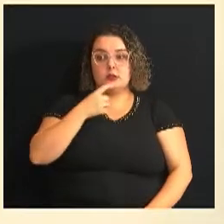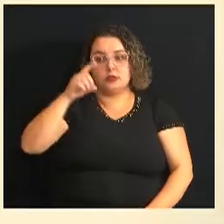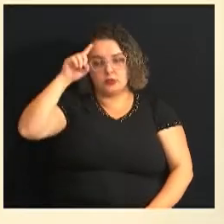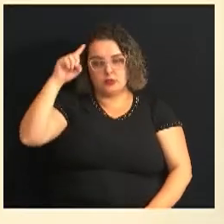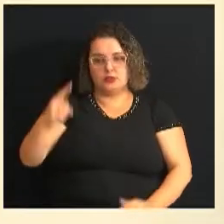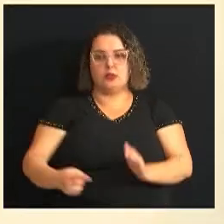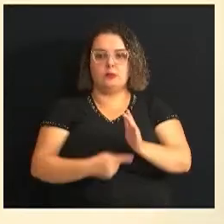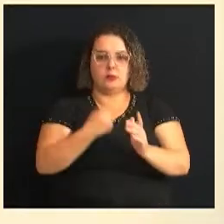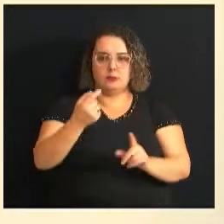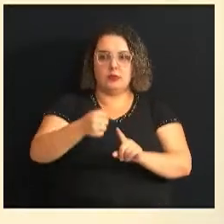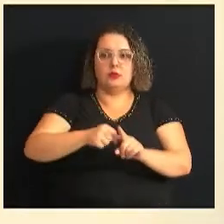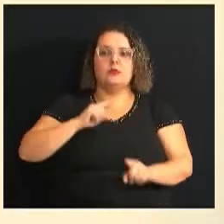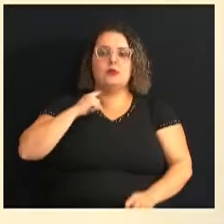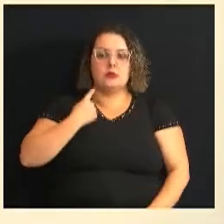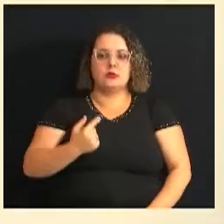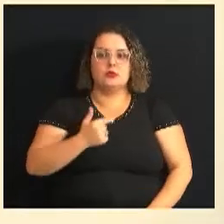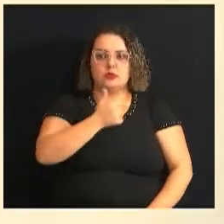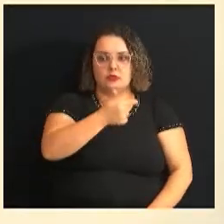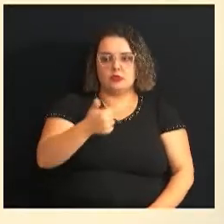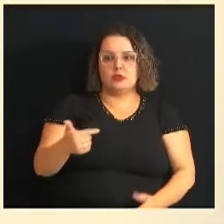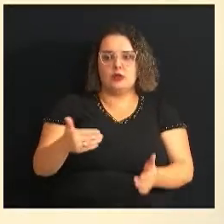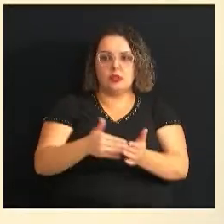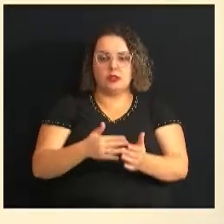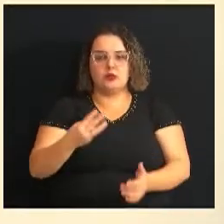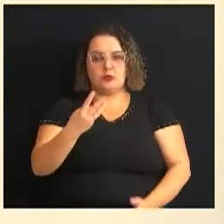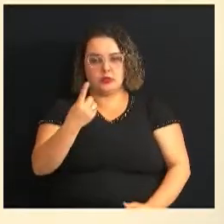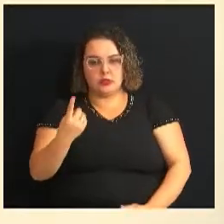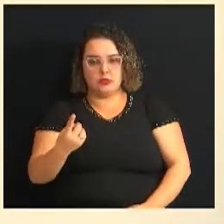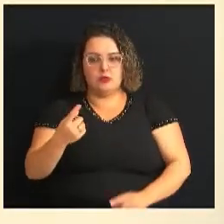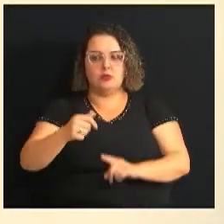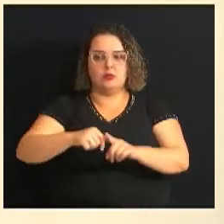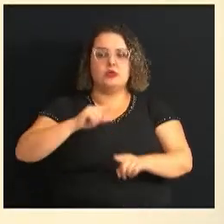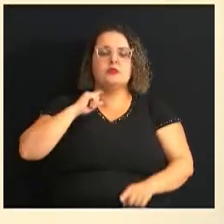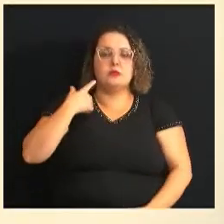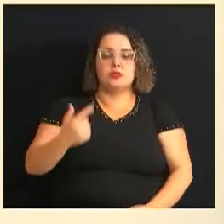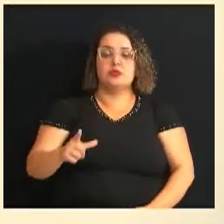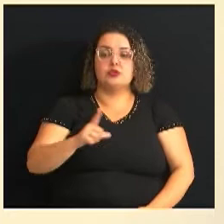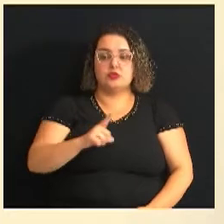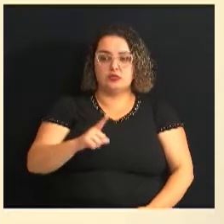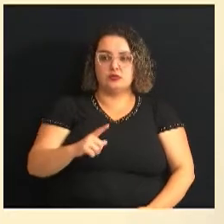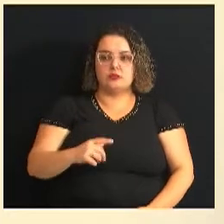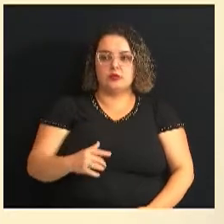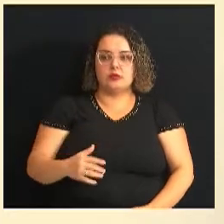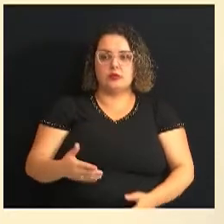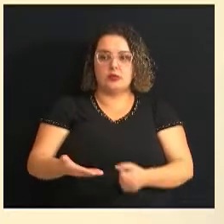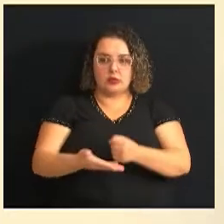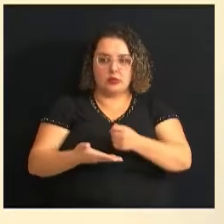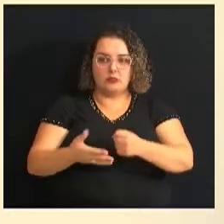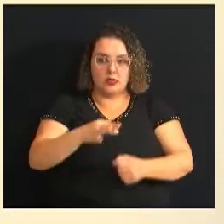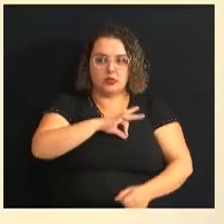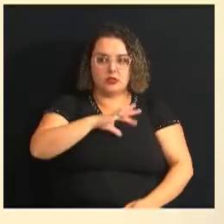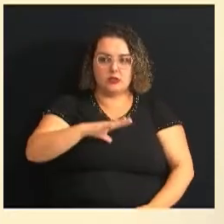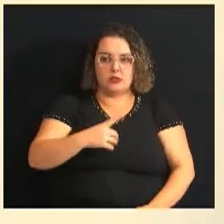de 22 até dia 31 de maio, no período aí de um mês, nós tivemos na base da Guarda